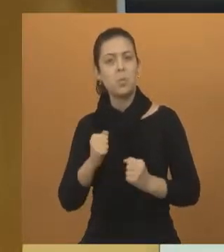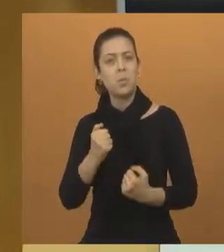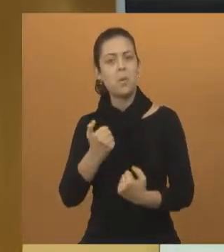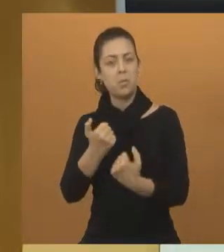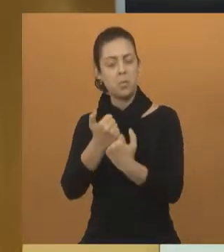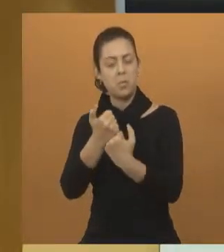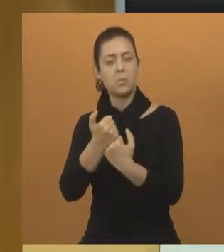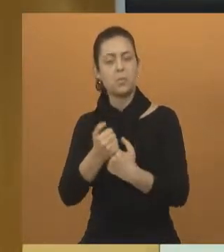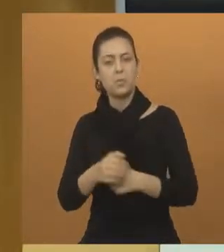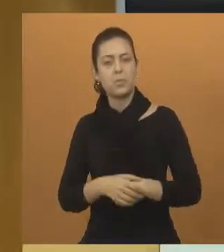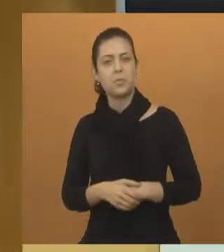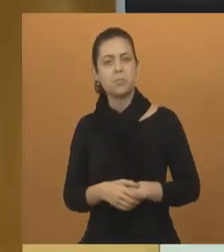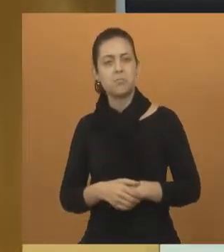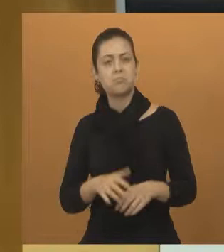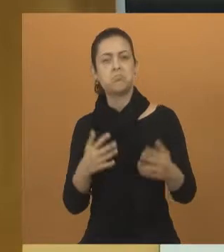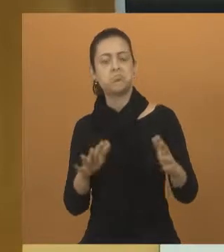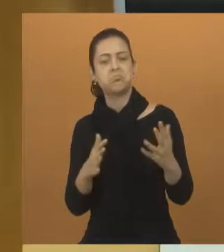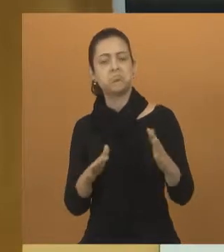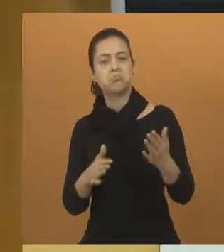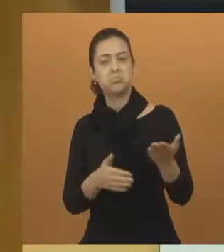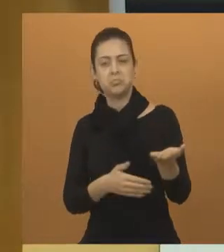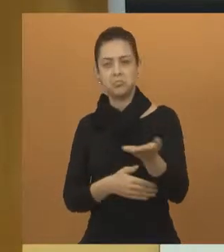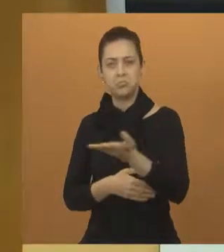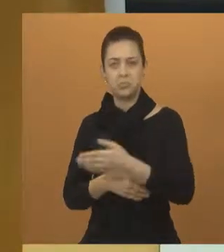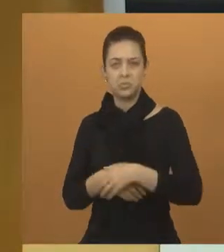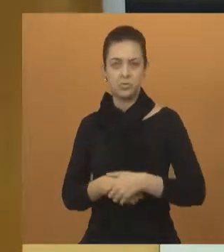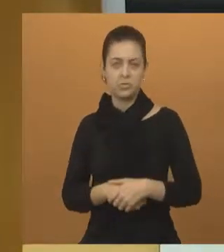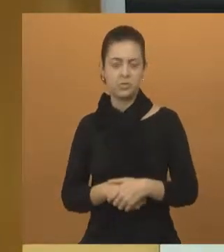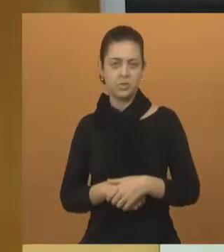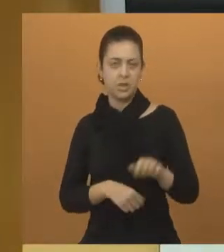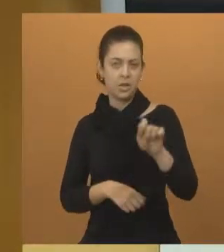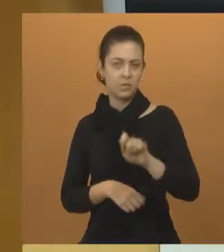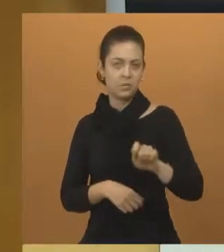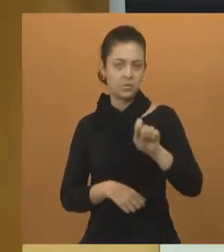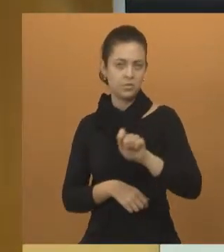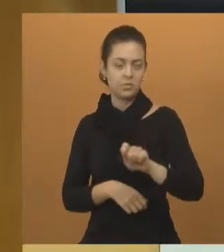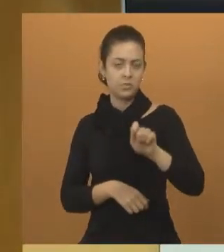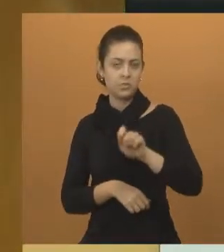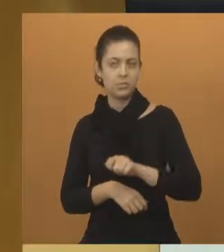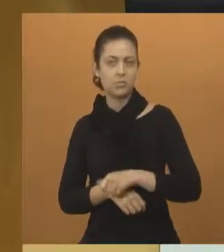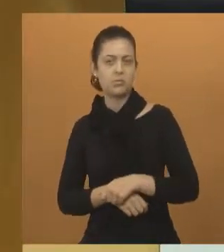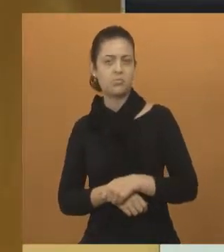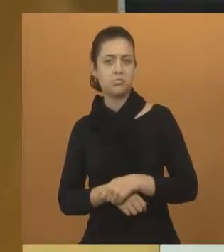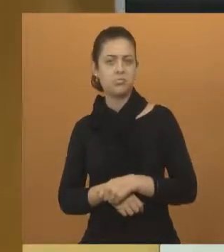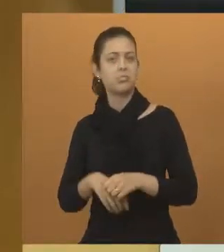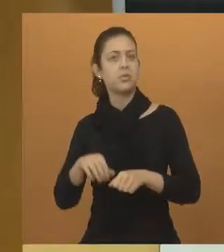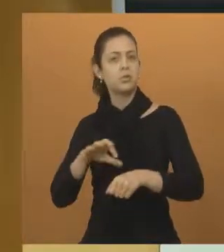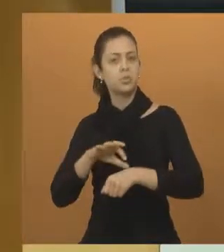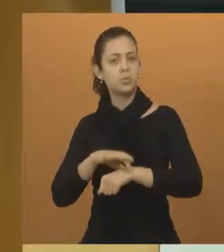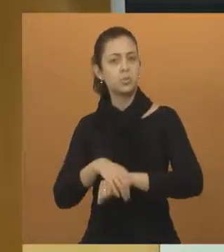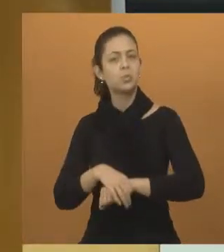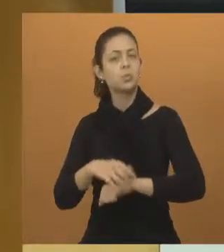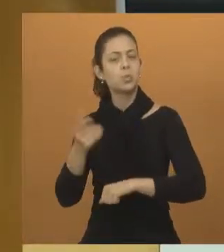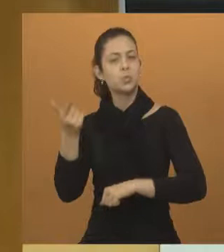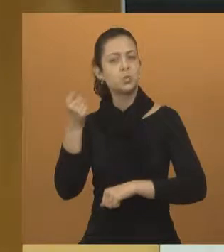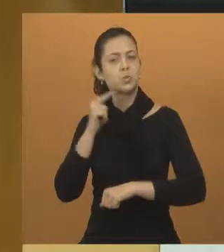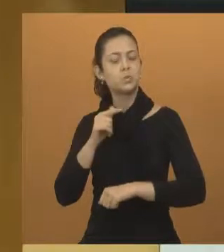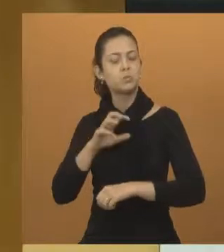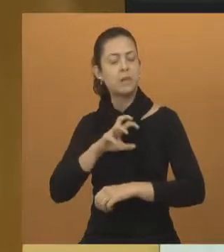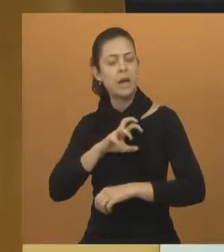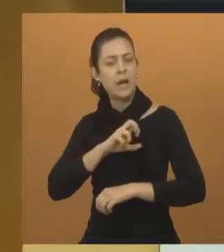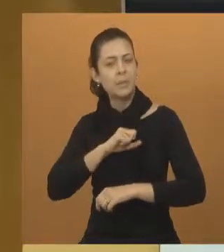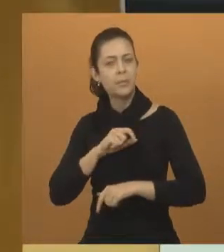nessa casa. E parabéns para vocês das associações que têm segurado com afinco e com